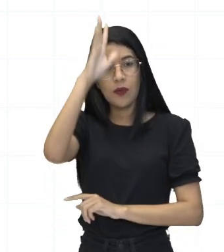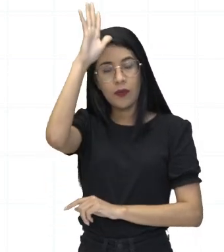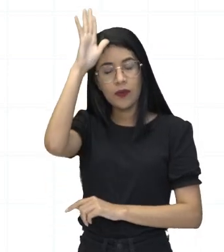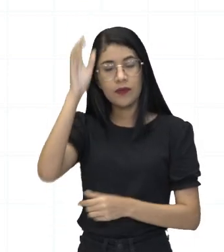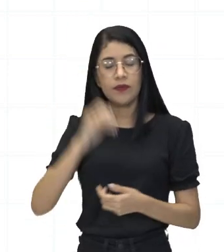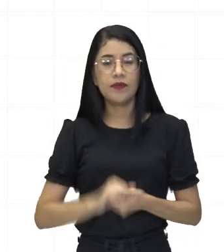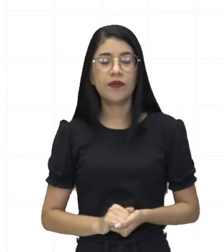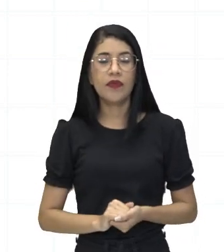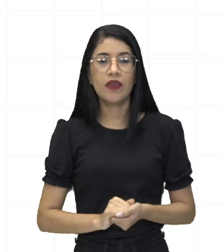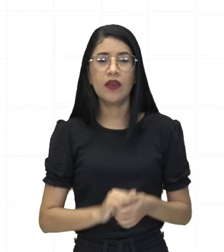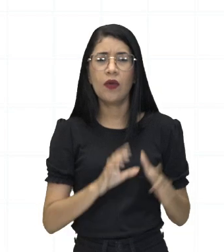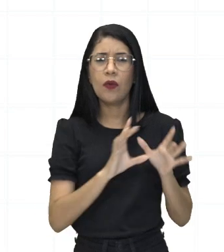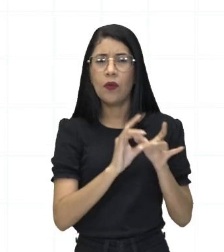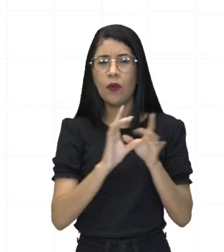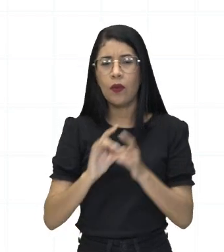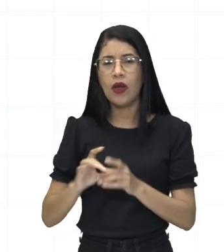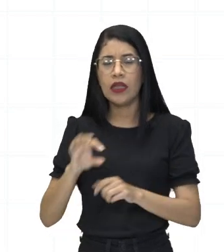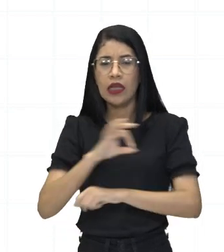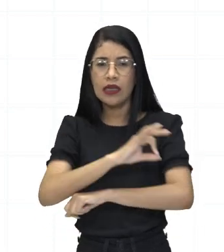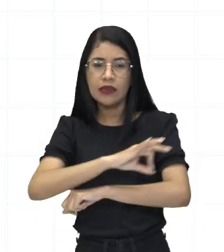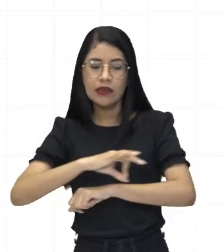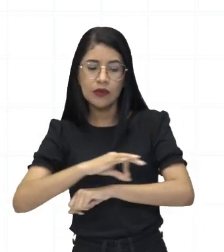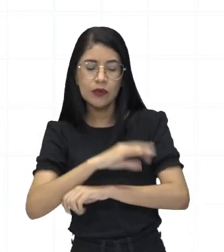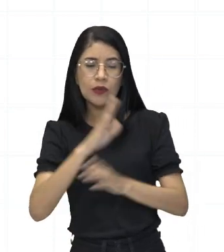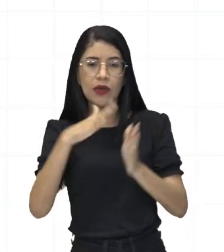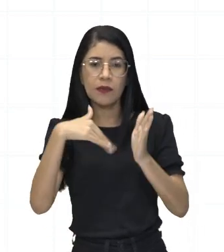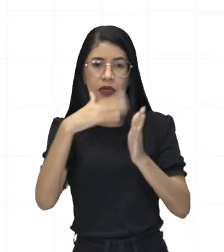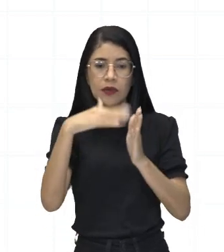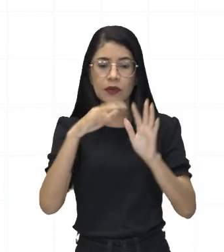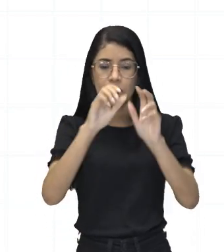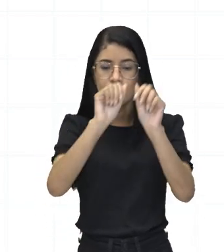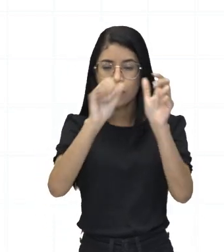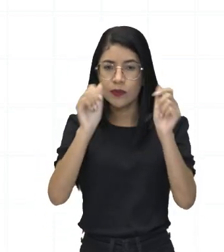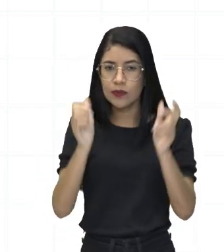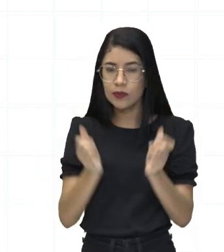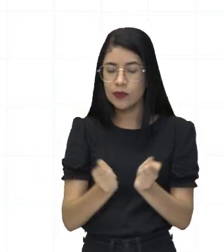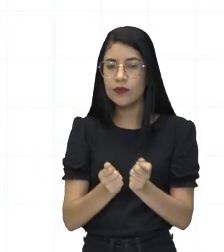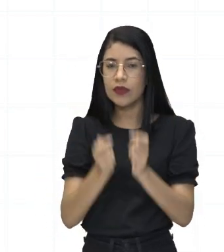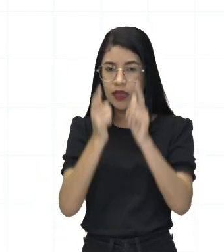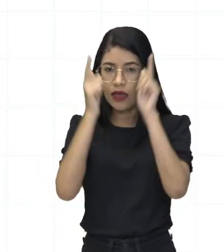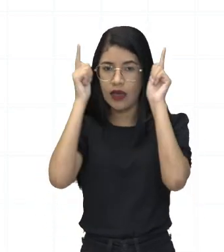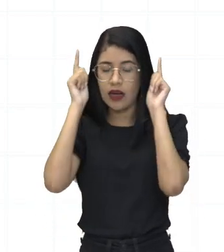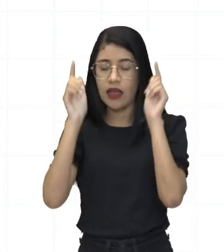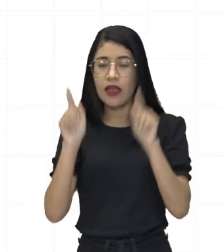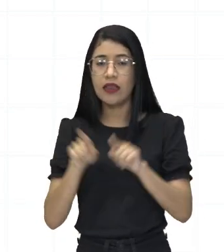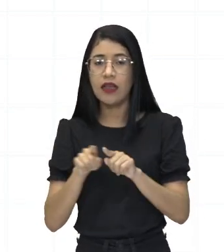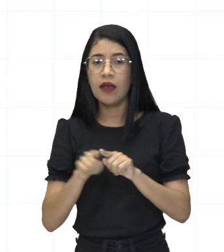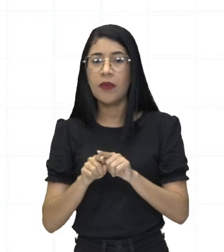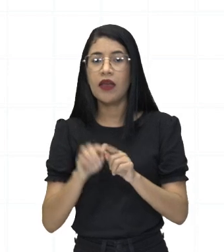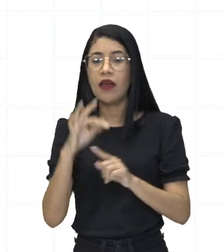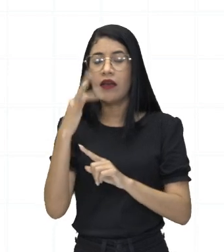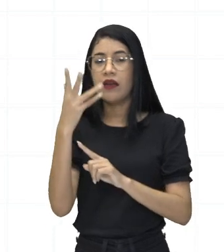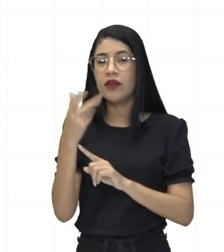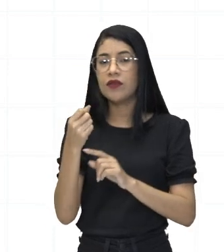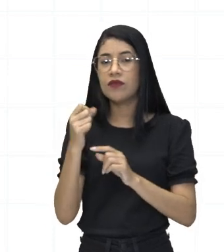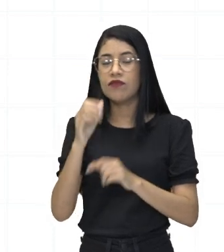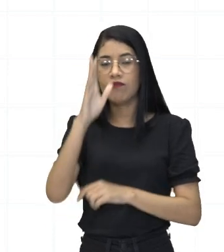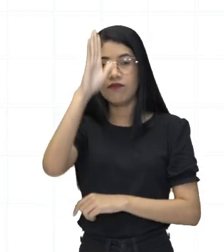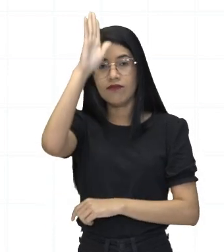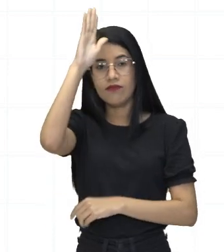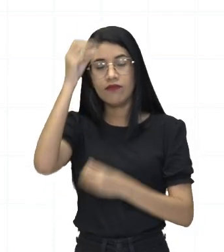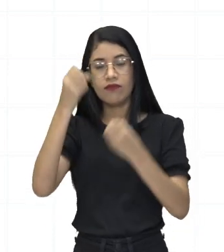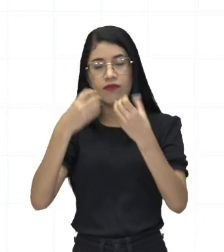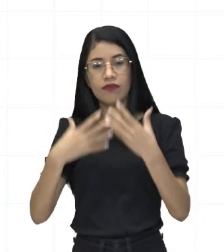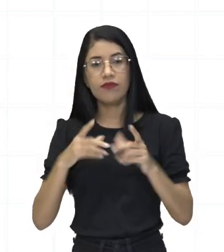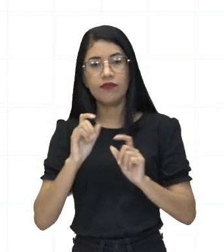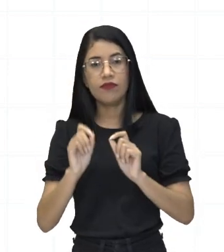da questão da arquitetura, da pintura, da escultura grega, e a arte romana nos fala o seguinte: a arte romana